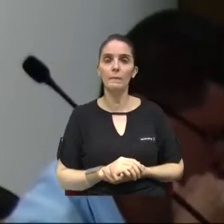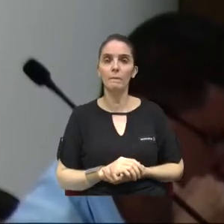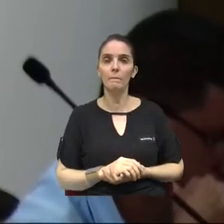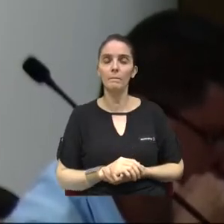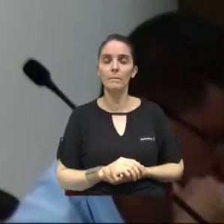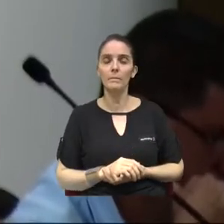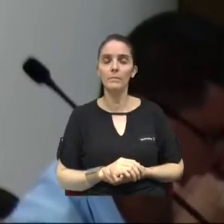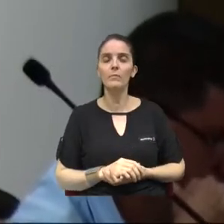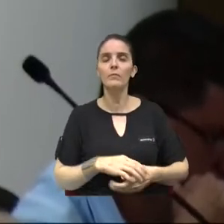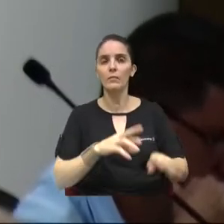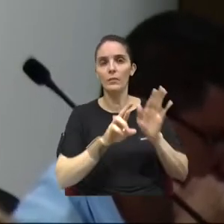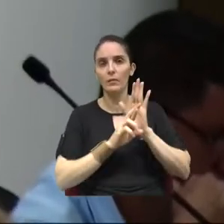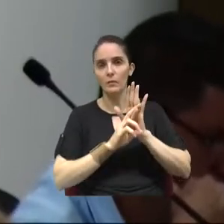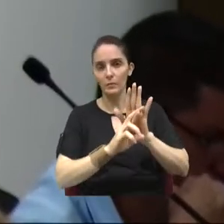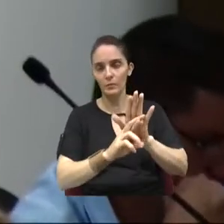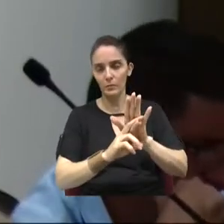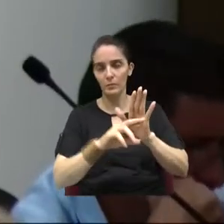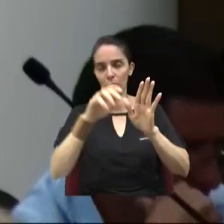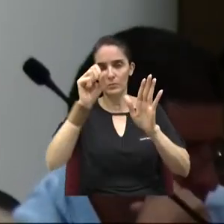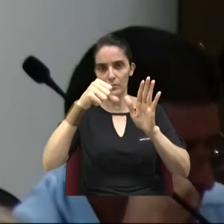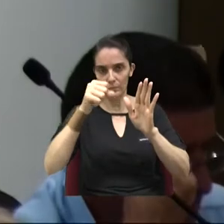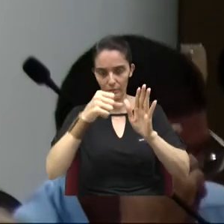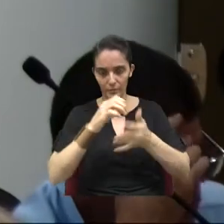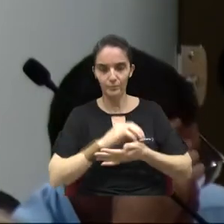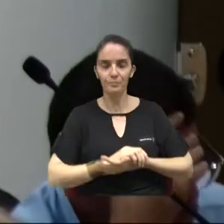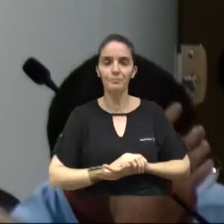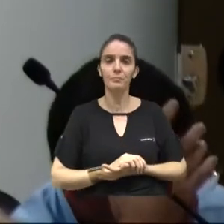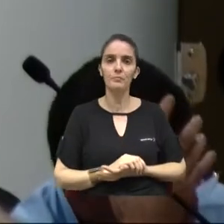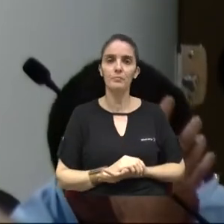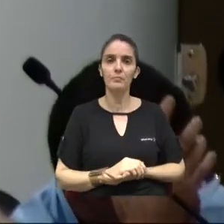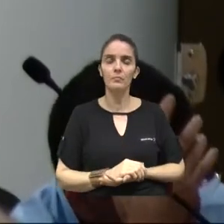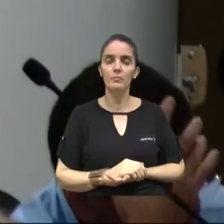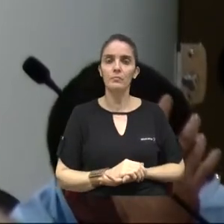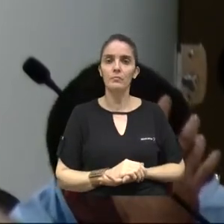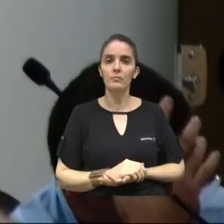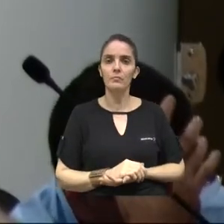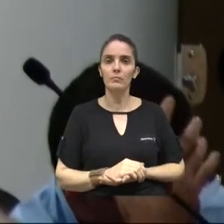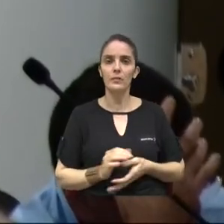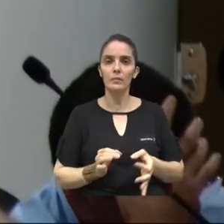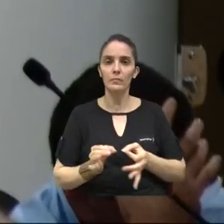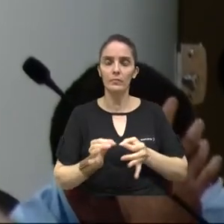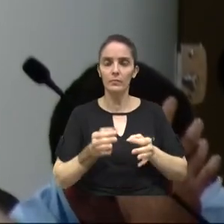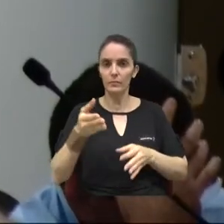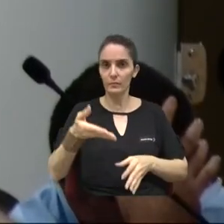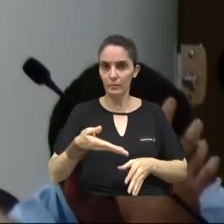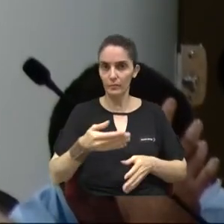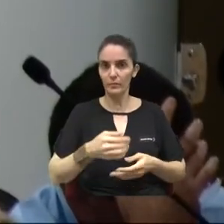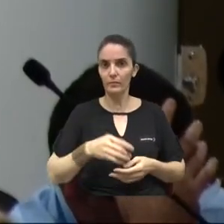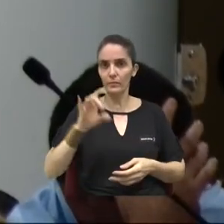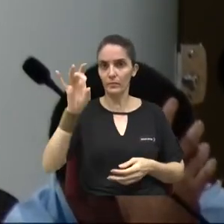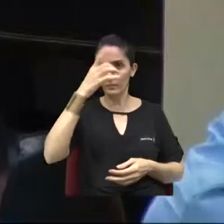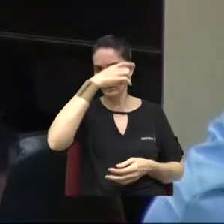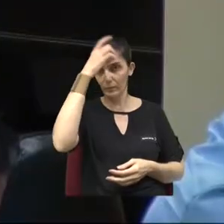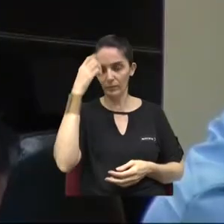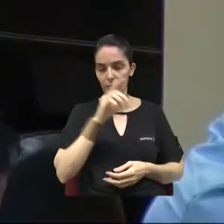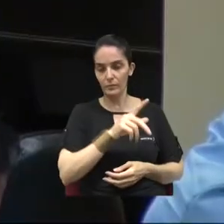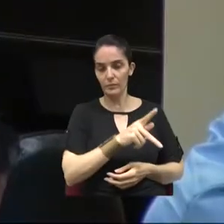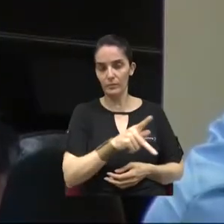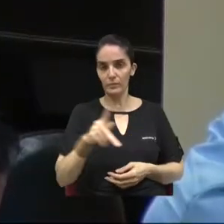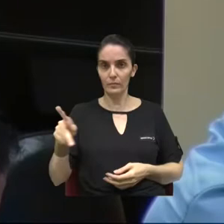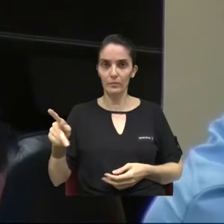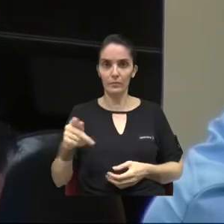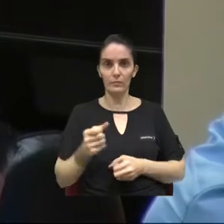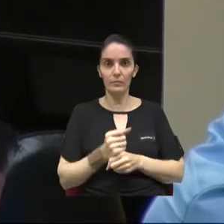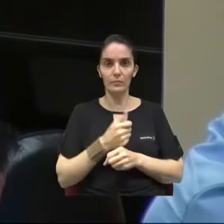leva e muito o nome da cidade. Referente a esse projeto, eu fui também presidente em 2004 da